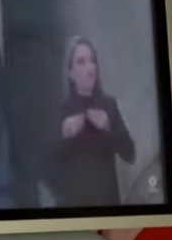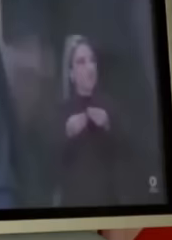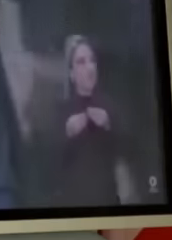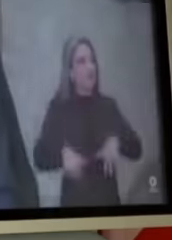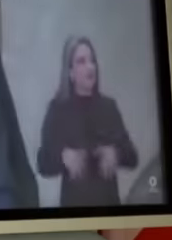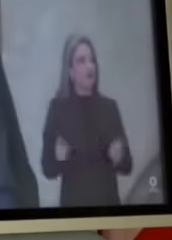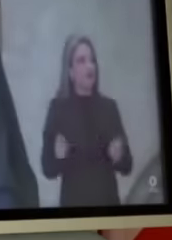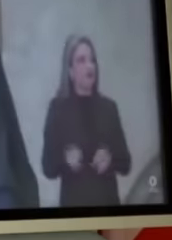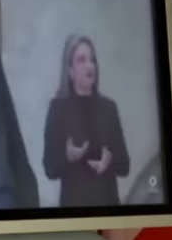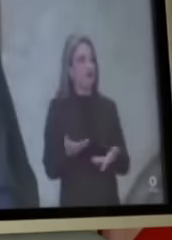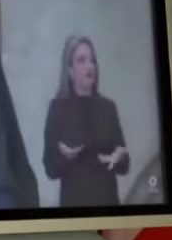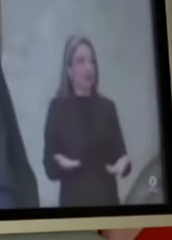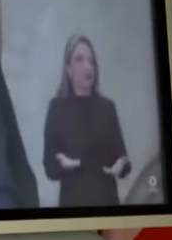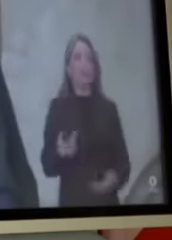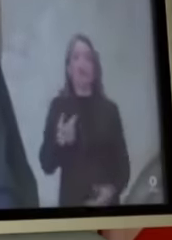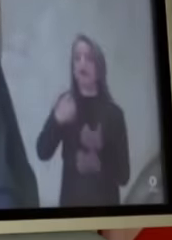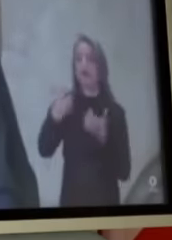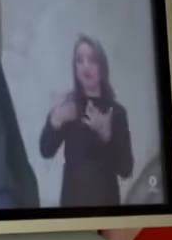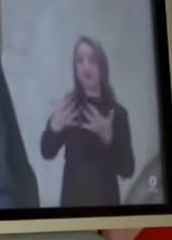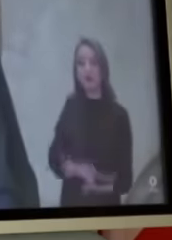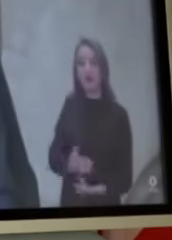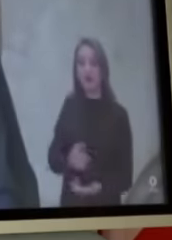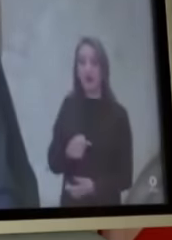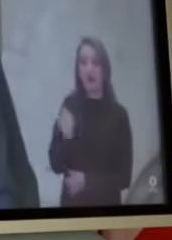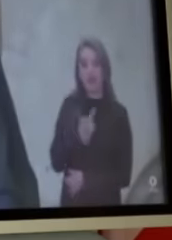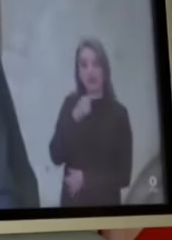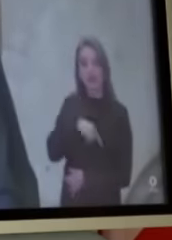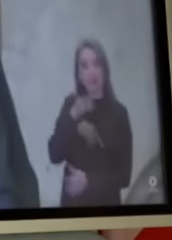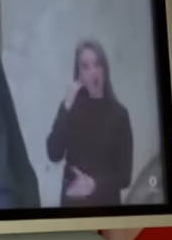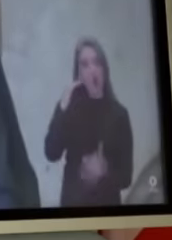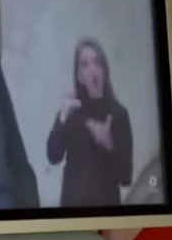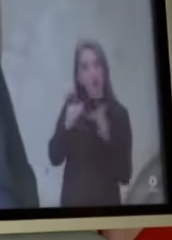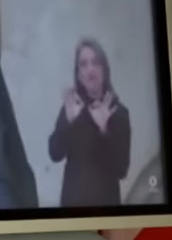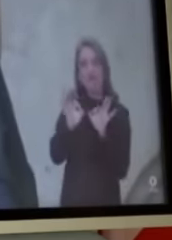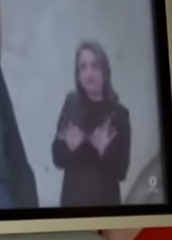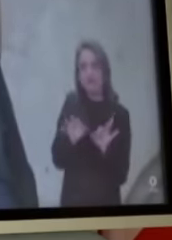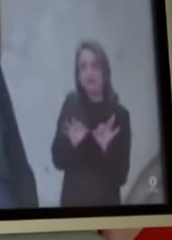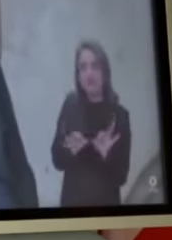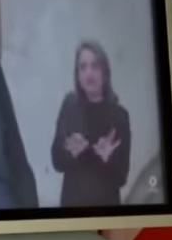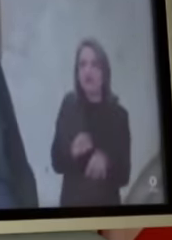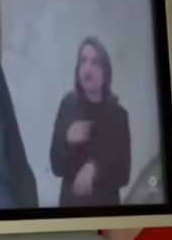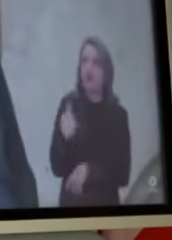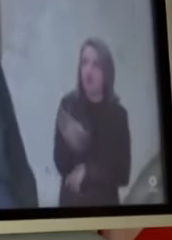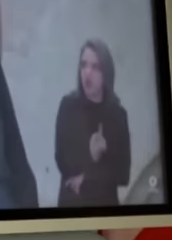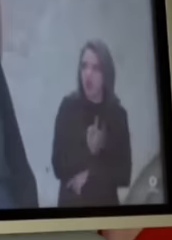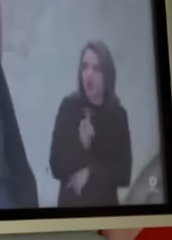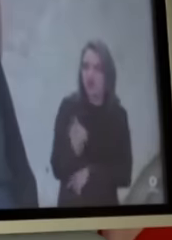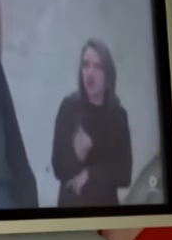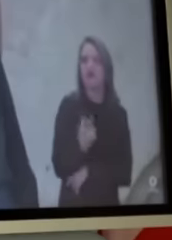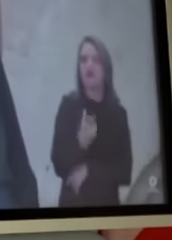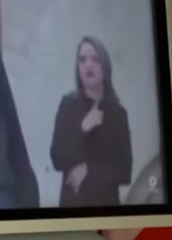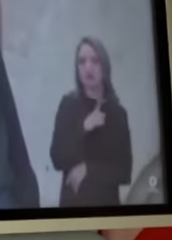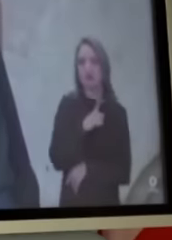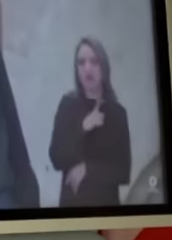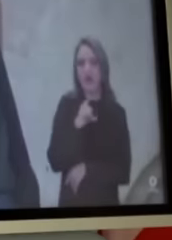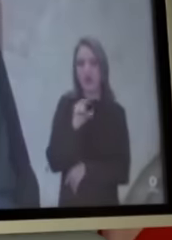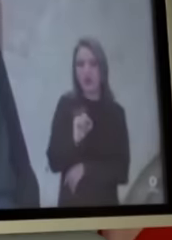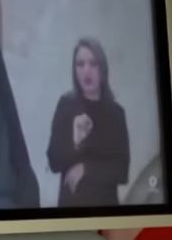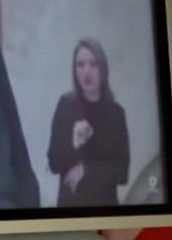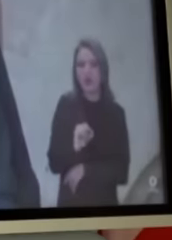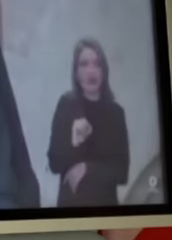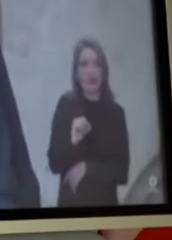E eu disse a ele que todos nós aqui concordamos com isso, que todos nós aqui temos uma atitude contrária às